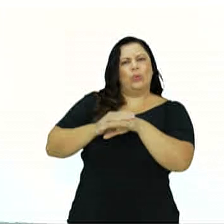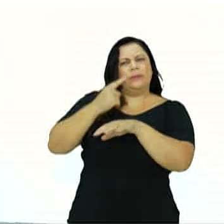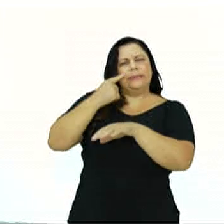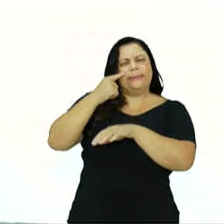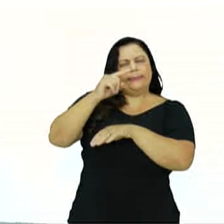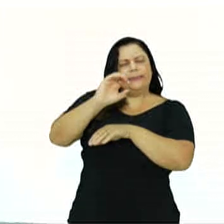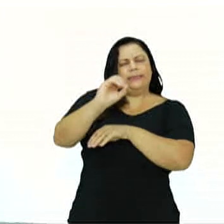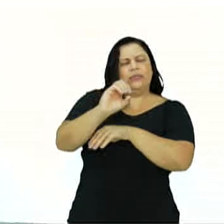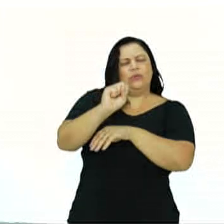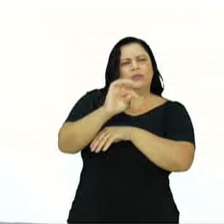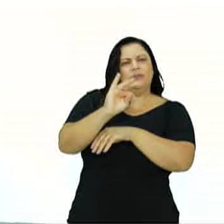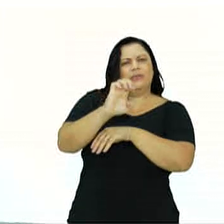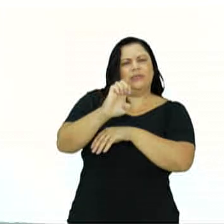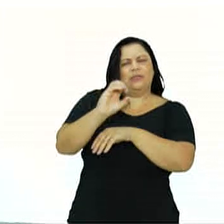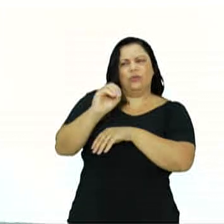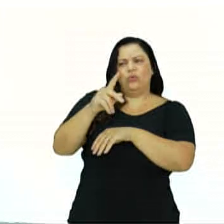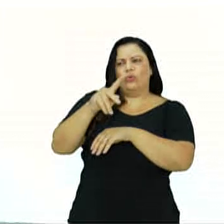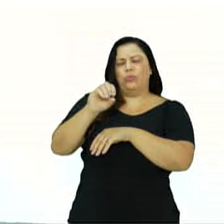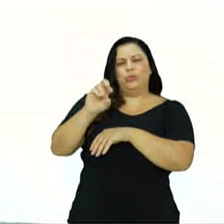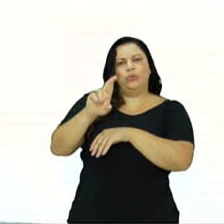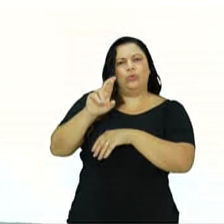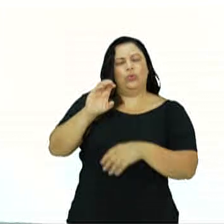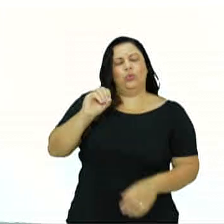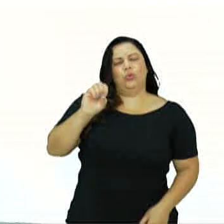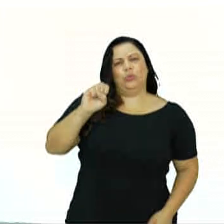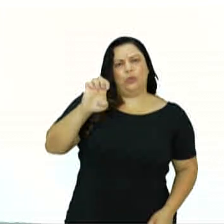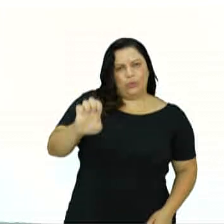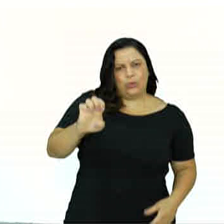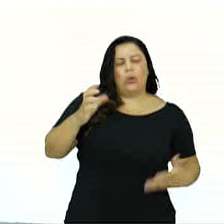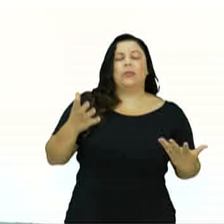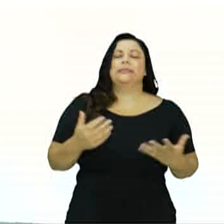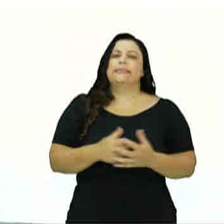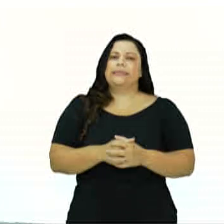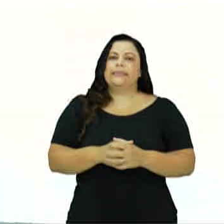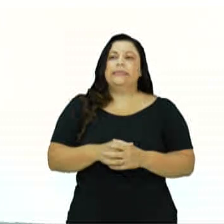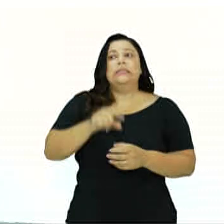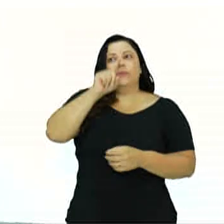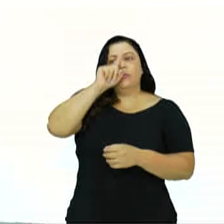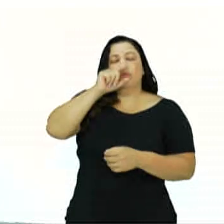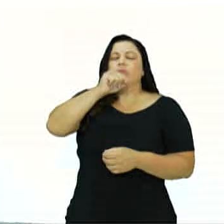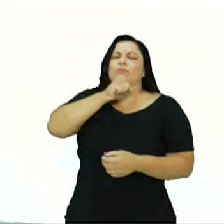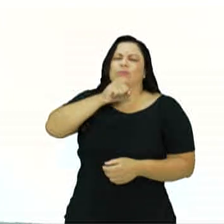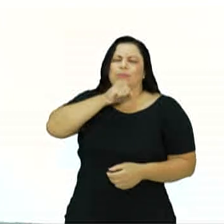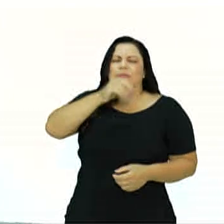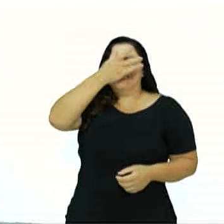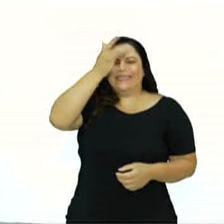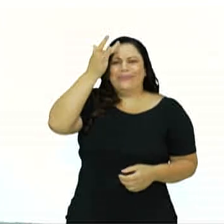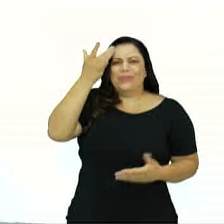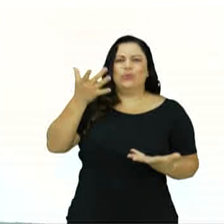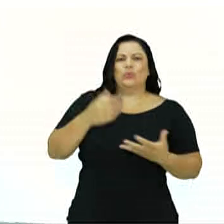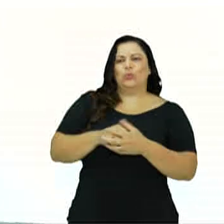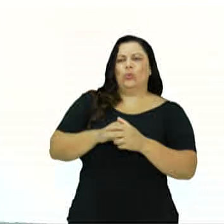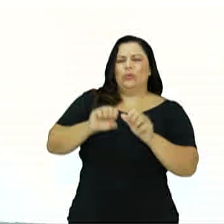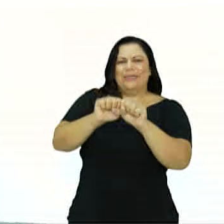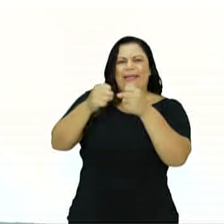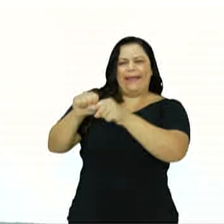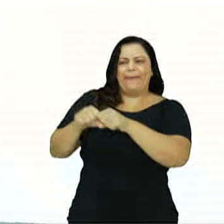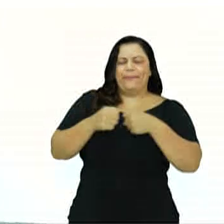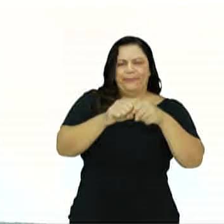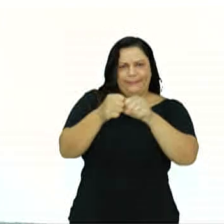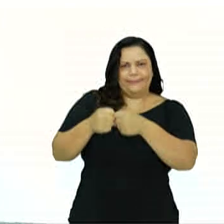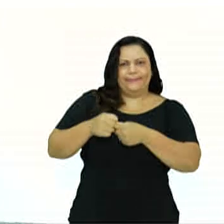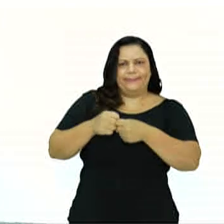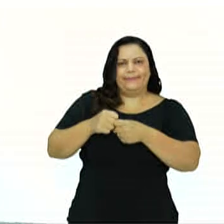idosos é resultado da perda gradual da densidade dessa matriz óssea, da densidade, ou seja, da concentração, né, dessa matriz